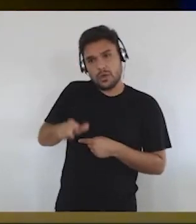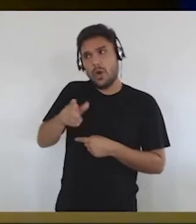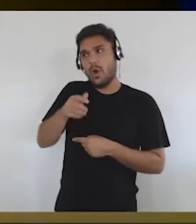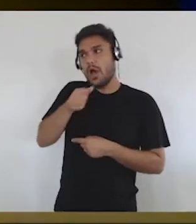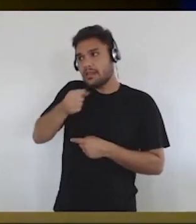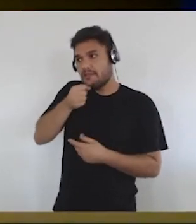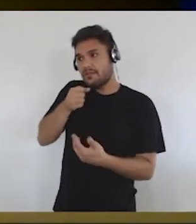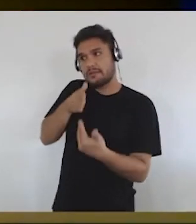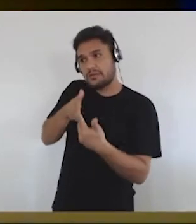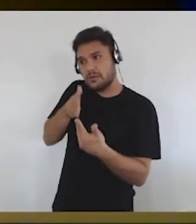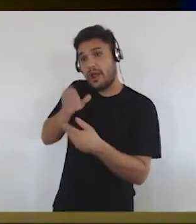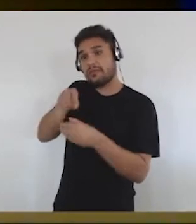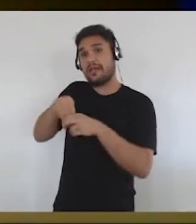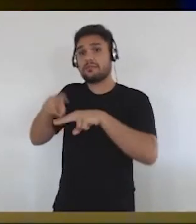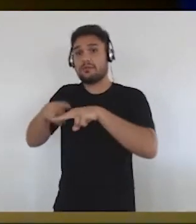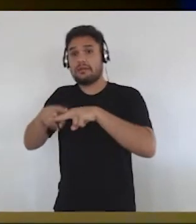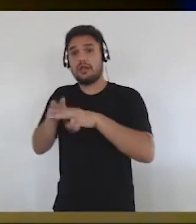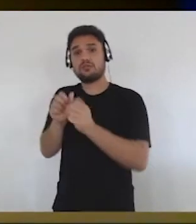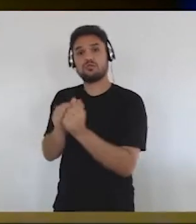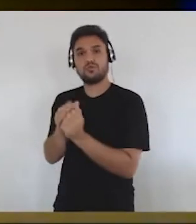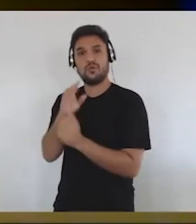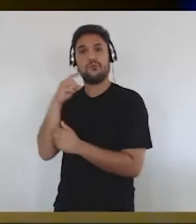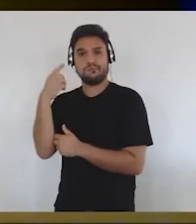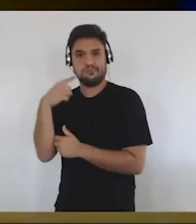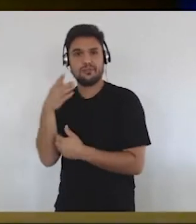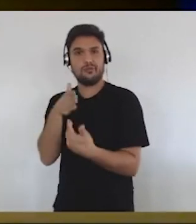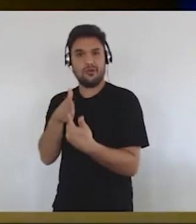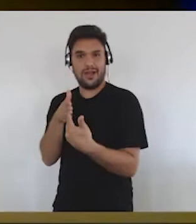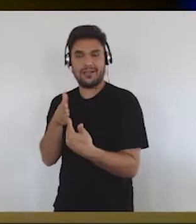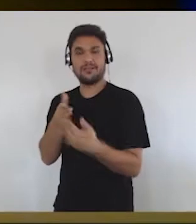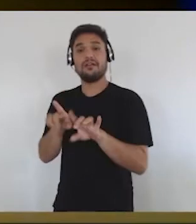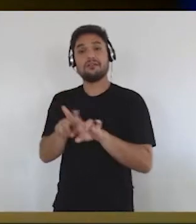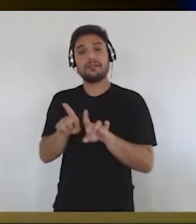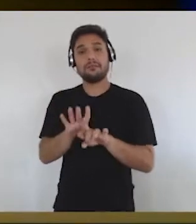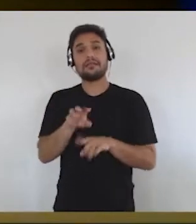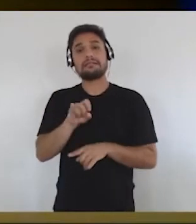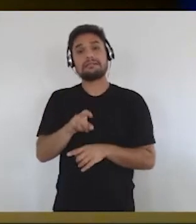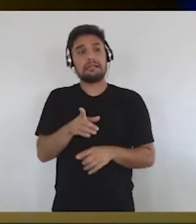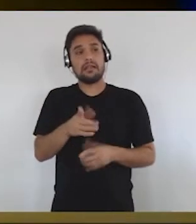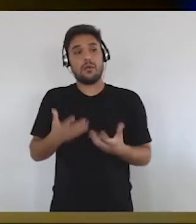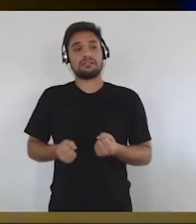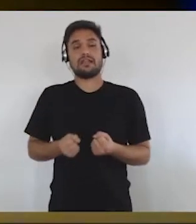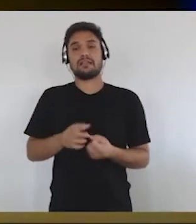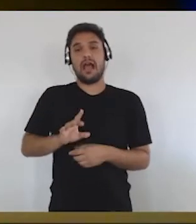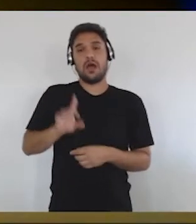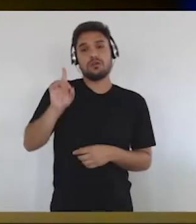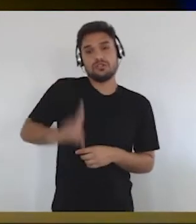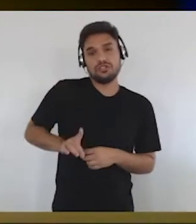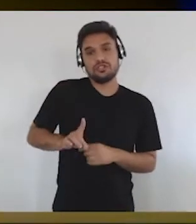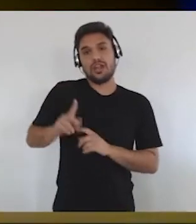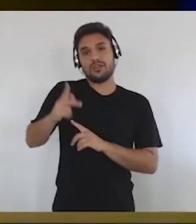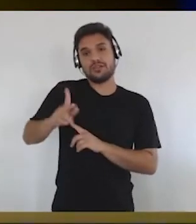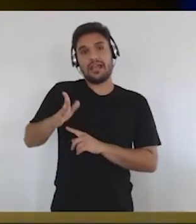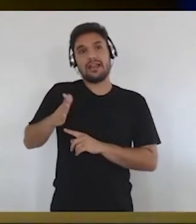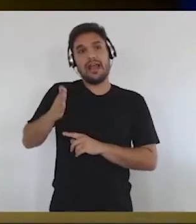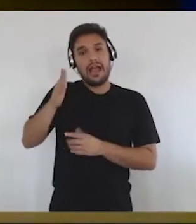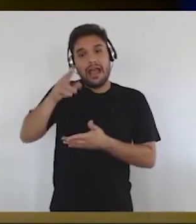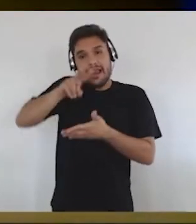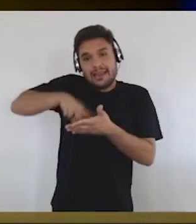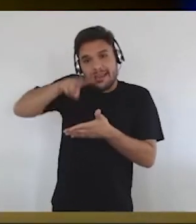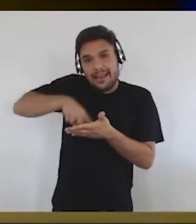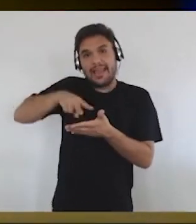pessoal reservada do preso com seu advogado, negar ao interessado, seu defensor ou advogado, acesso aos autos